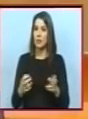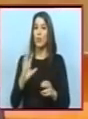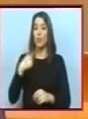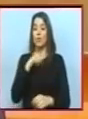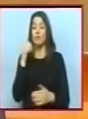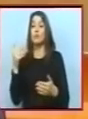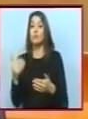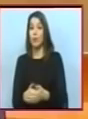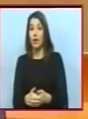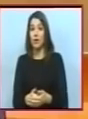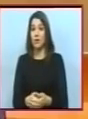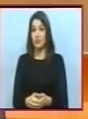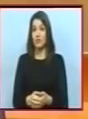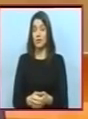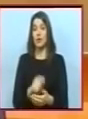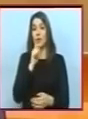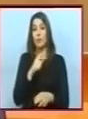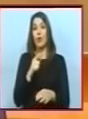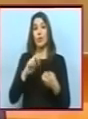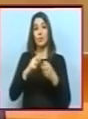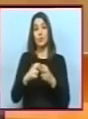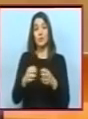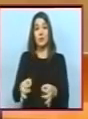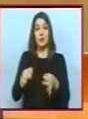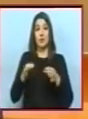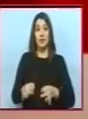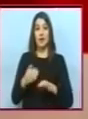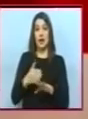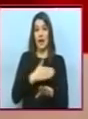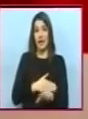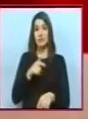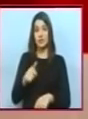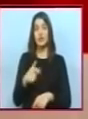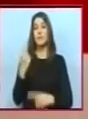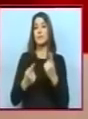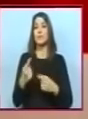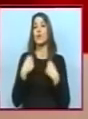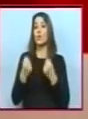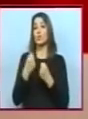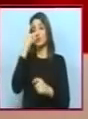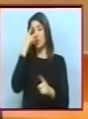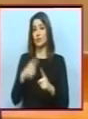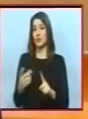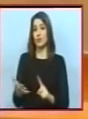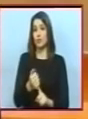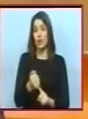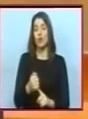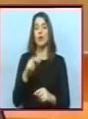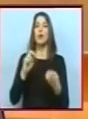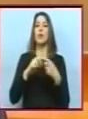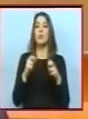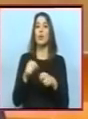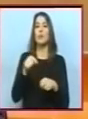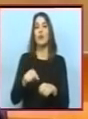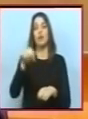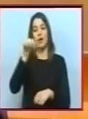pós-morte podem antecipá-los, porque nem sempre se consegue atingir esse objetivo e o conflito às vezes